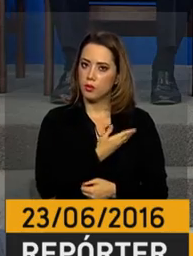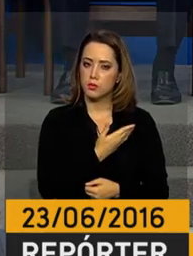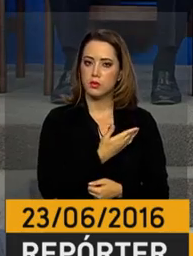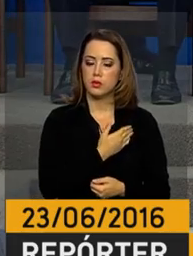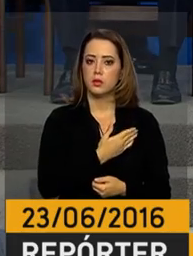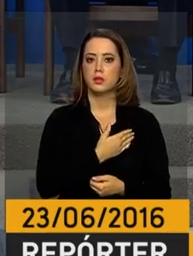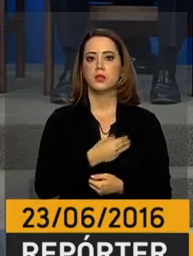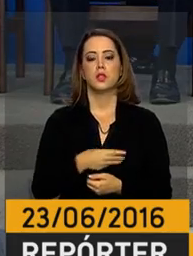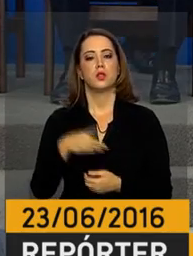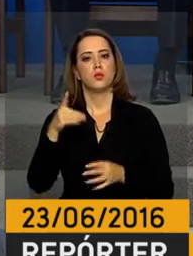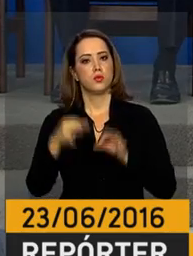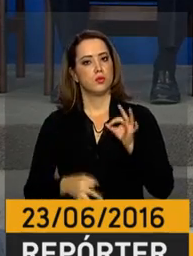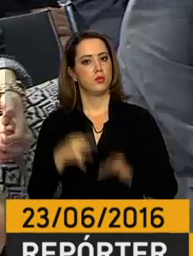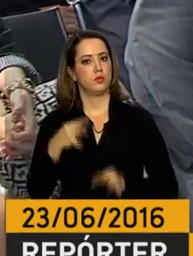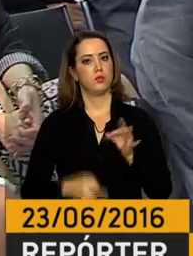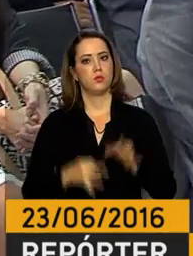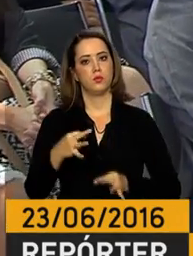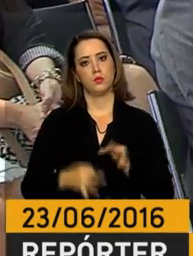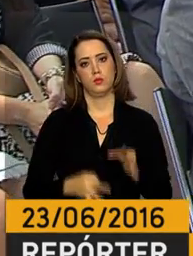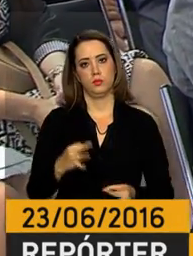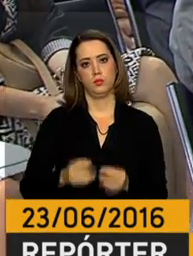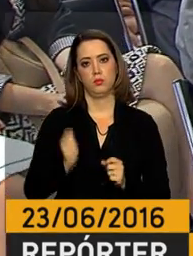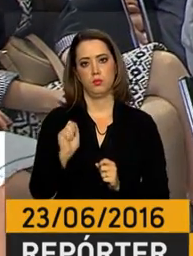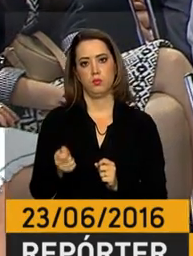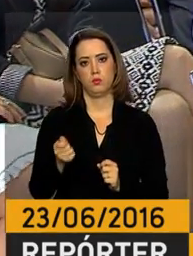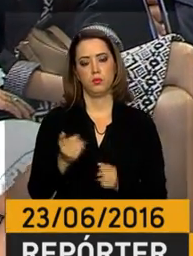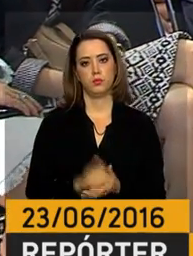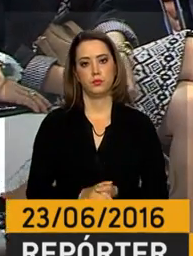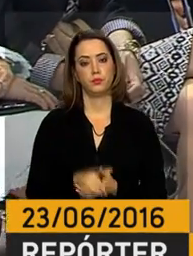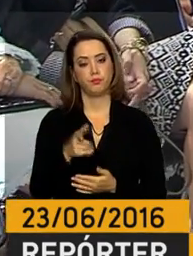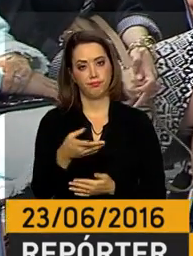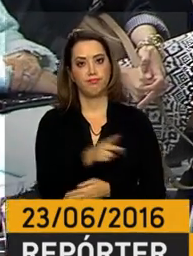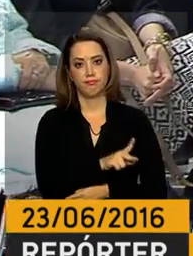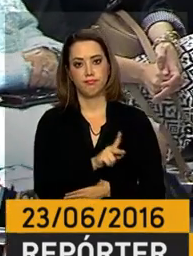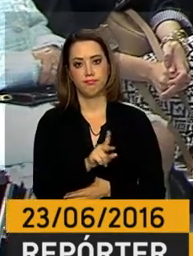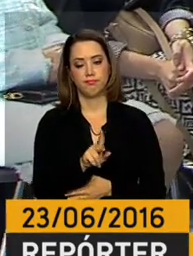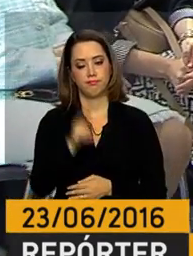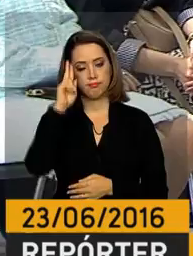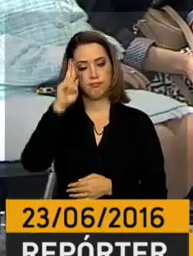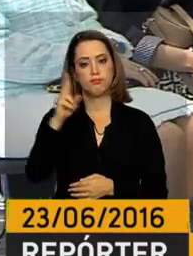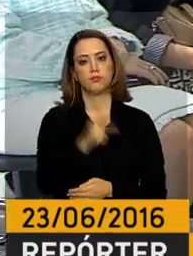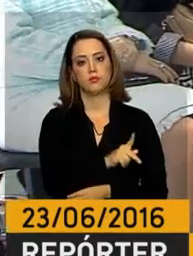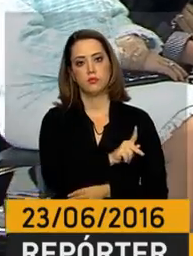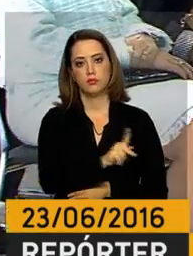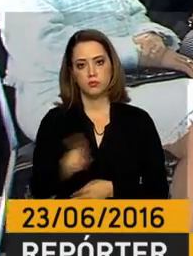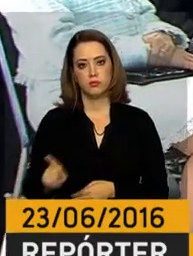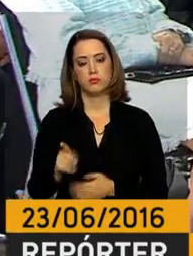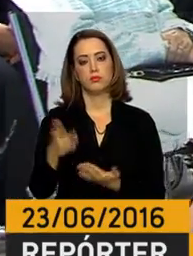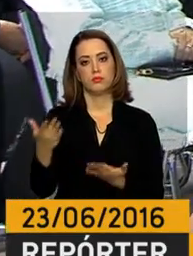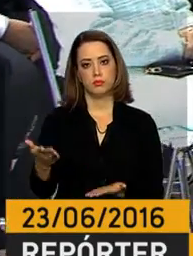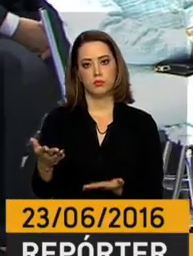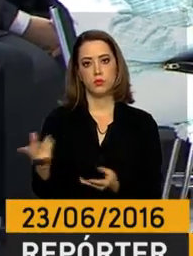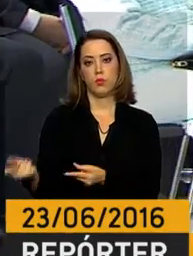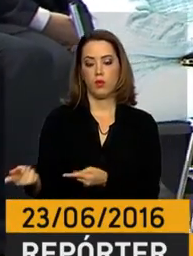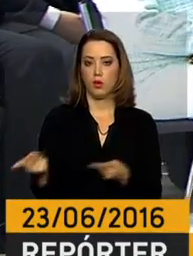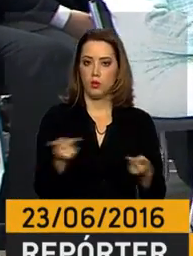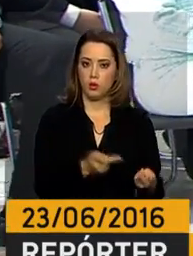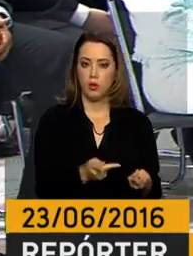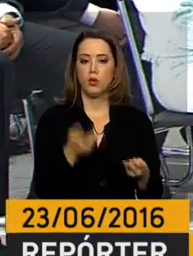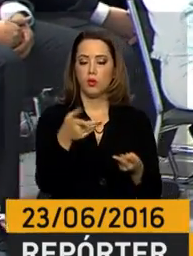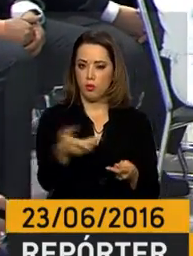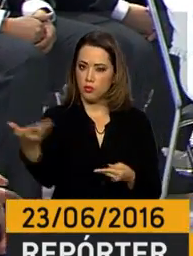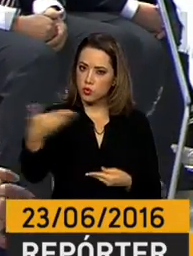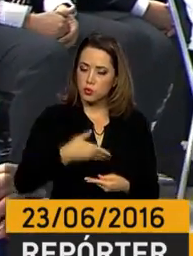e senhores senhor presidente o convite para participar dessa